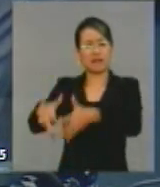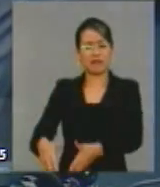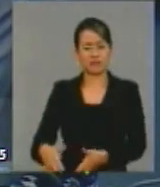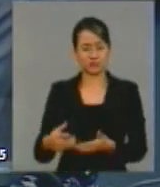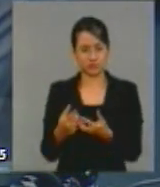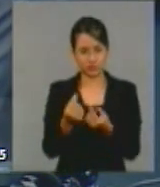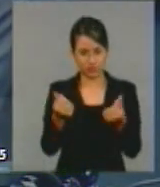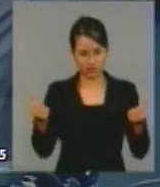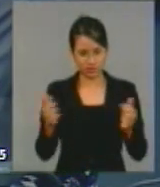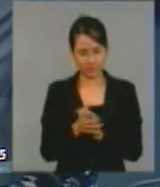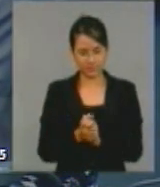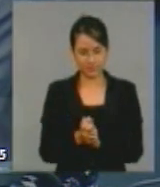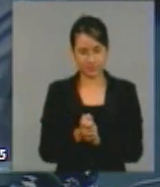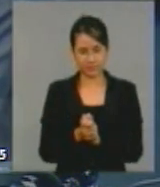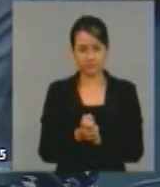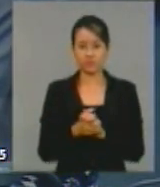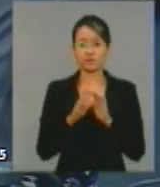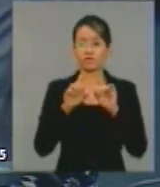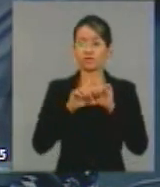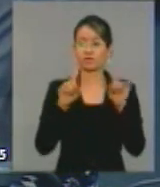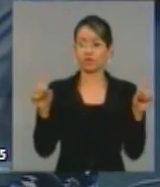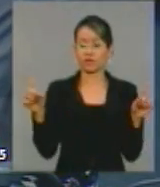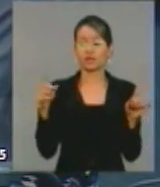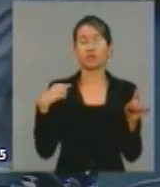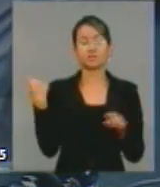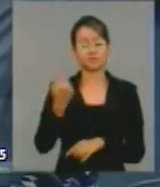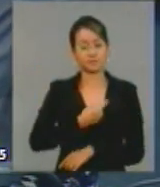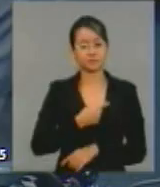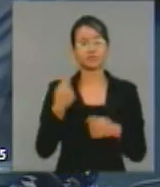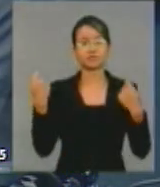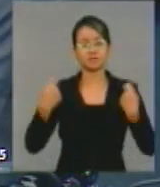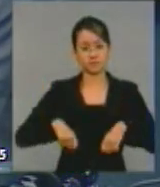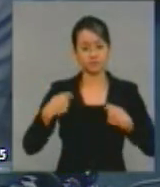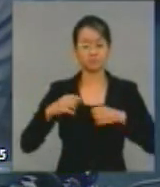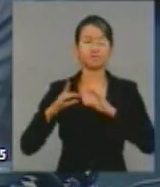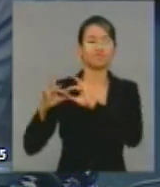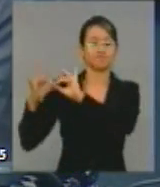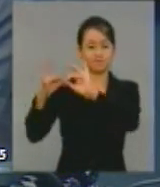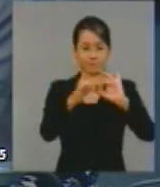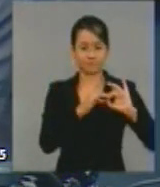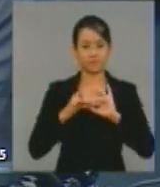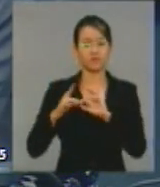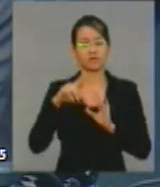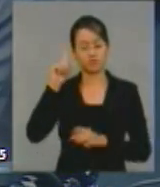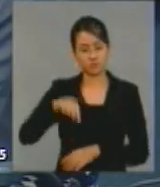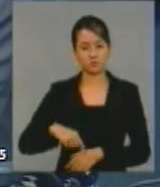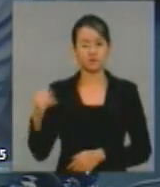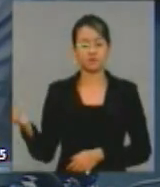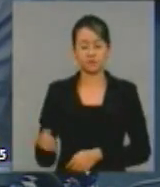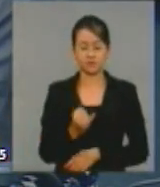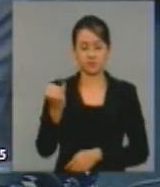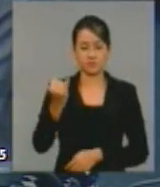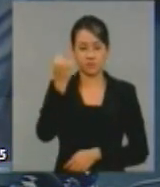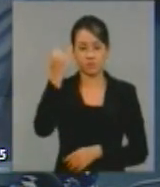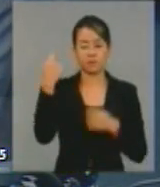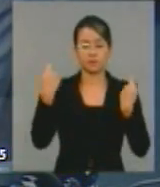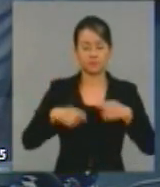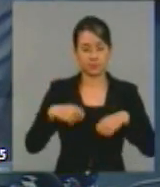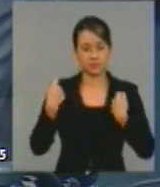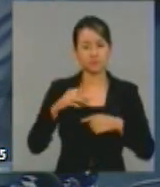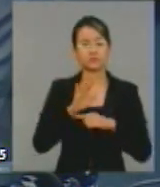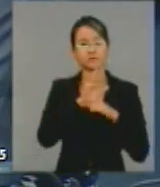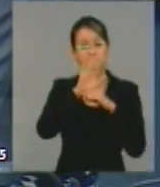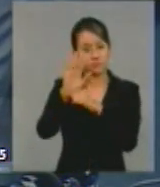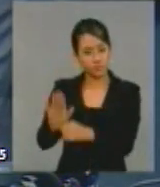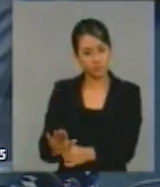dividirmos como parlamentares. Acho muito importante esse tema que o senhor coloca, e nós deveríamos, então, dar essa contribuição.